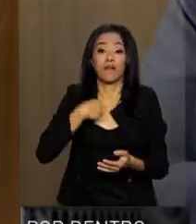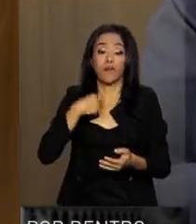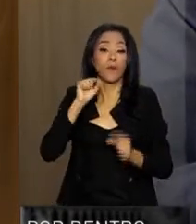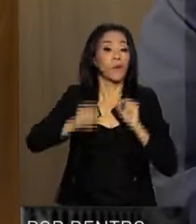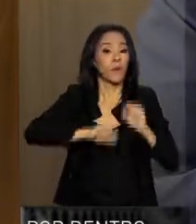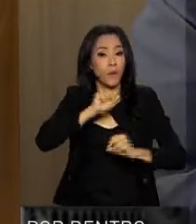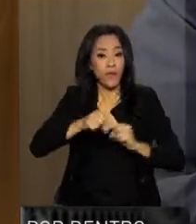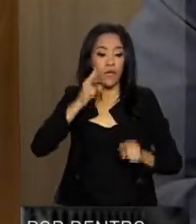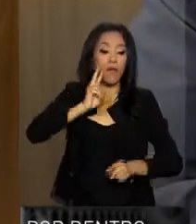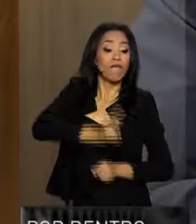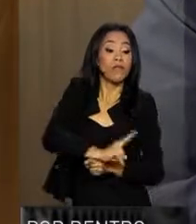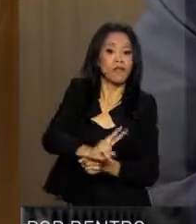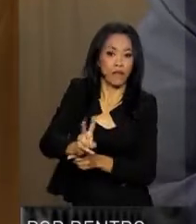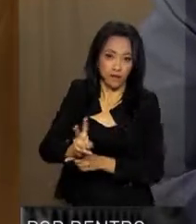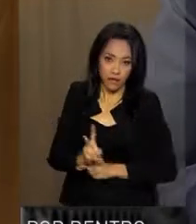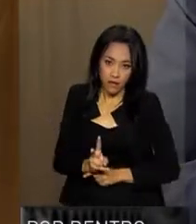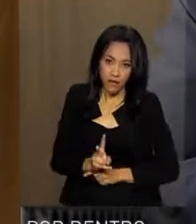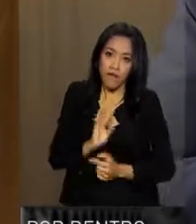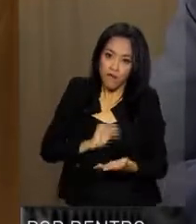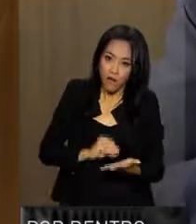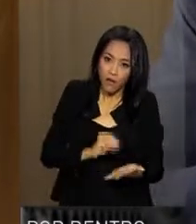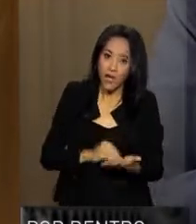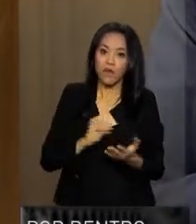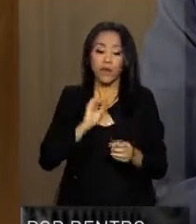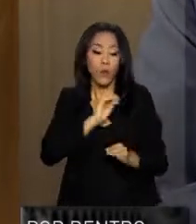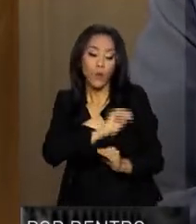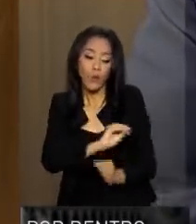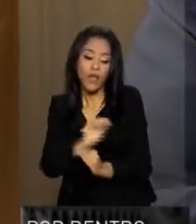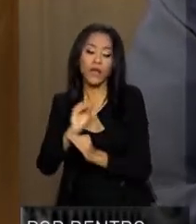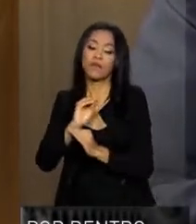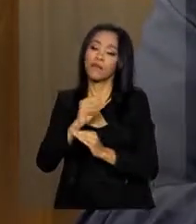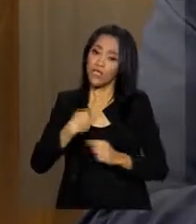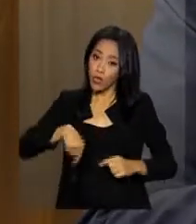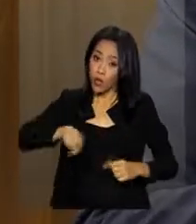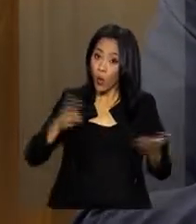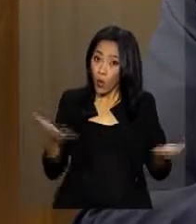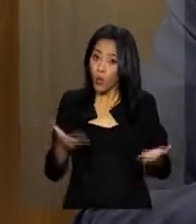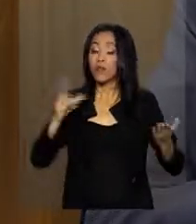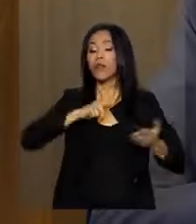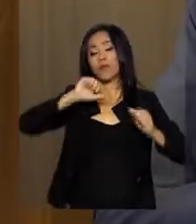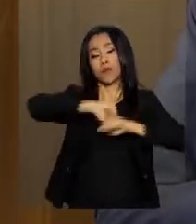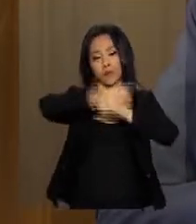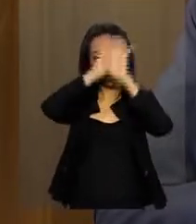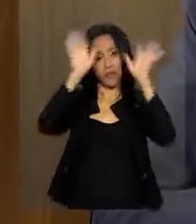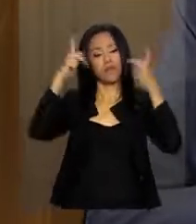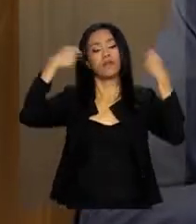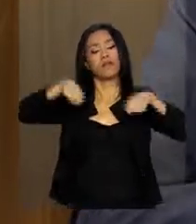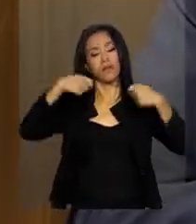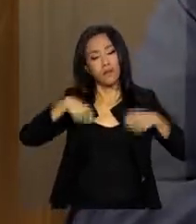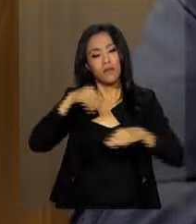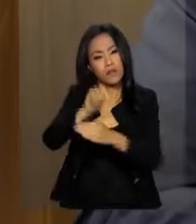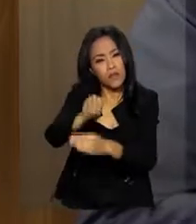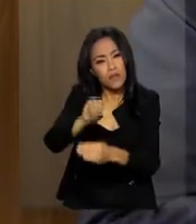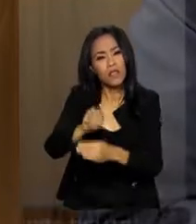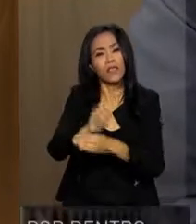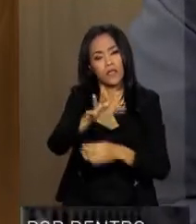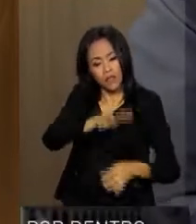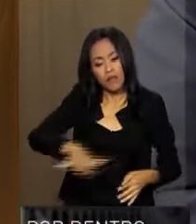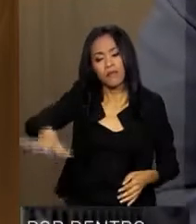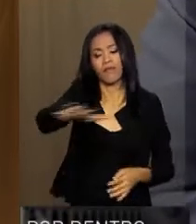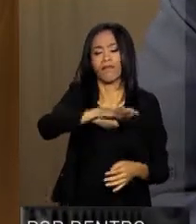a gente hoje tem uma clareza de que é preciso proteger as nossas bacias para geração de águas mas é evidente